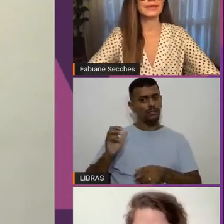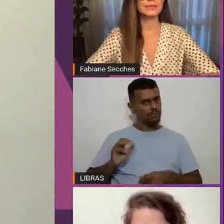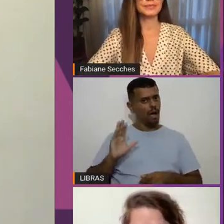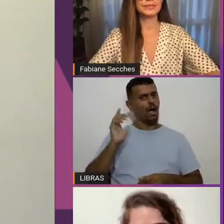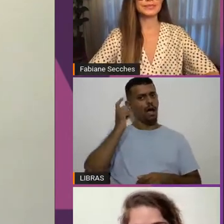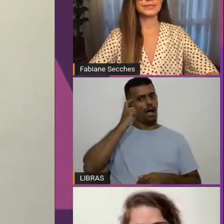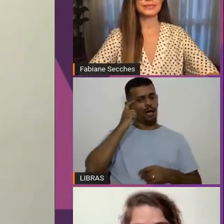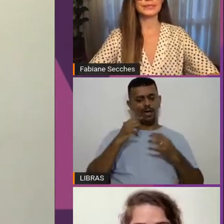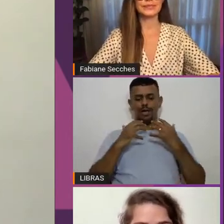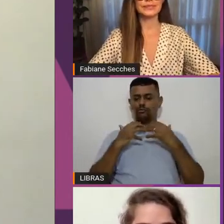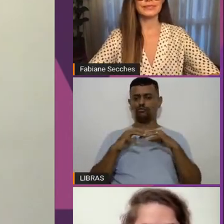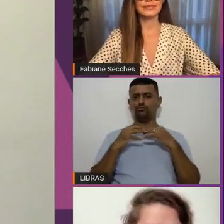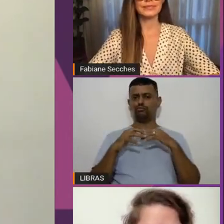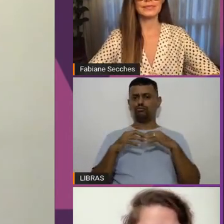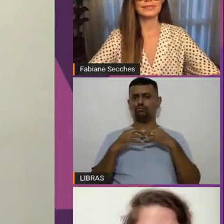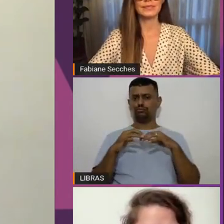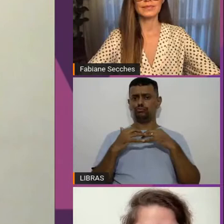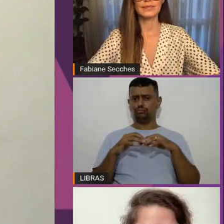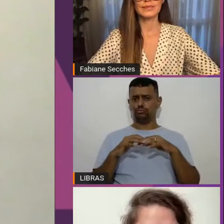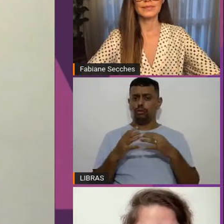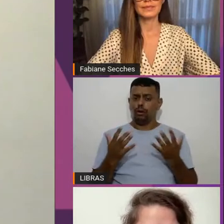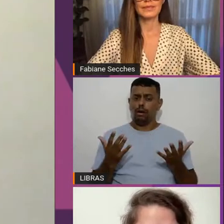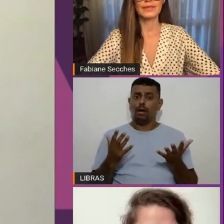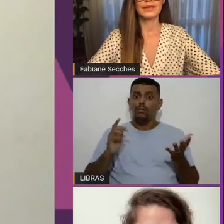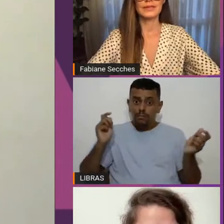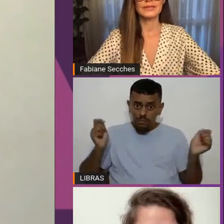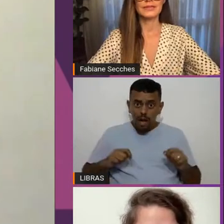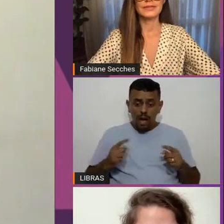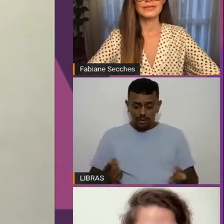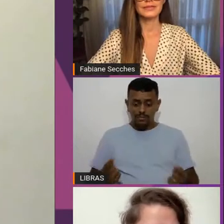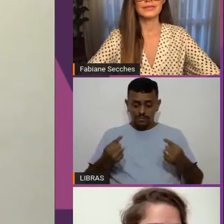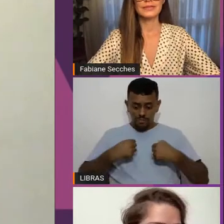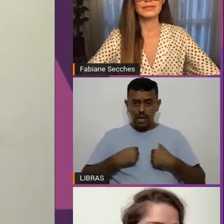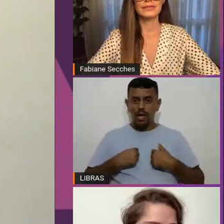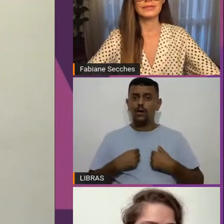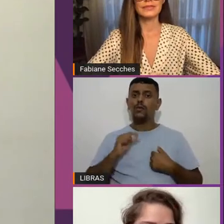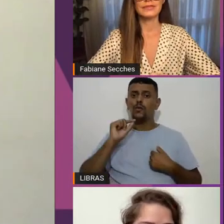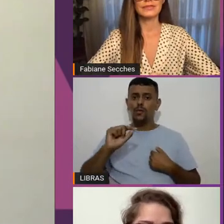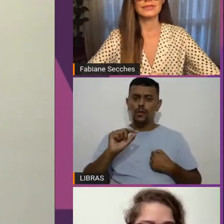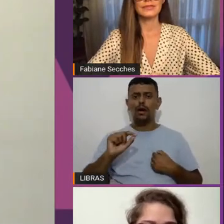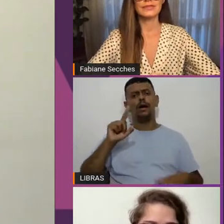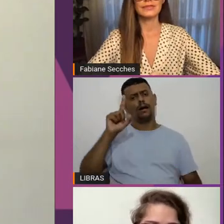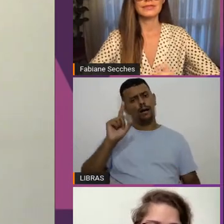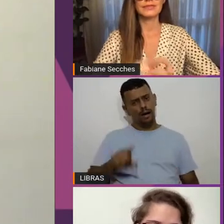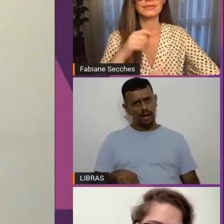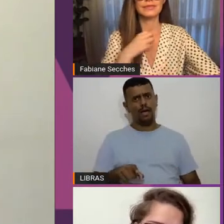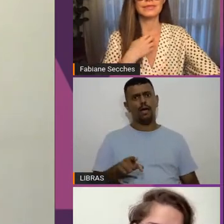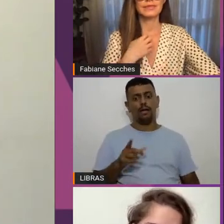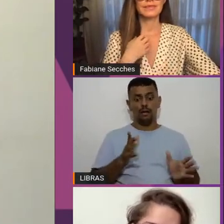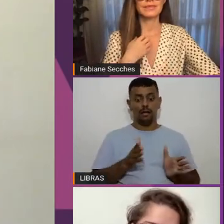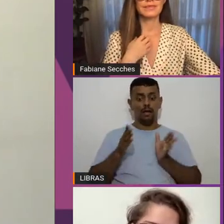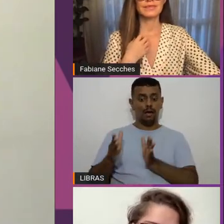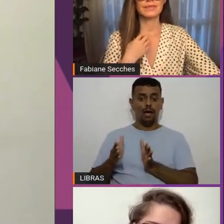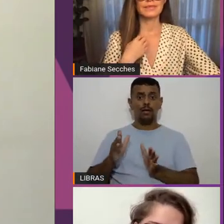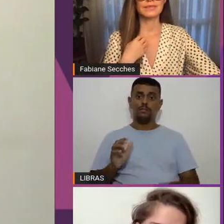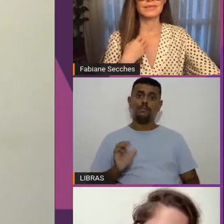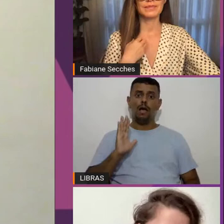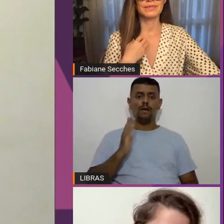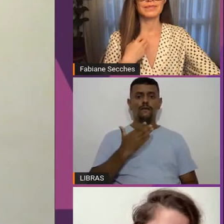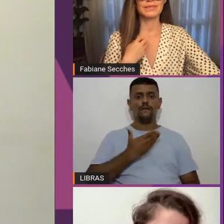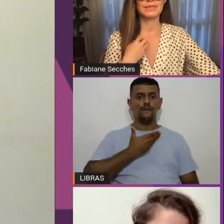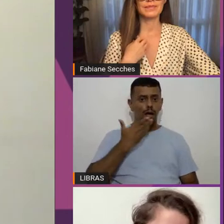racional e mim sentido é o mais fácil para mim é o